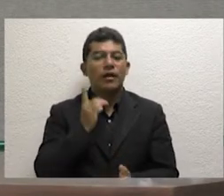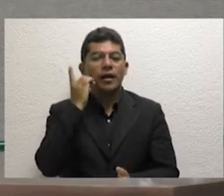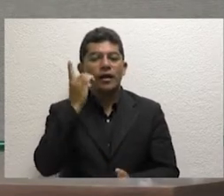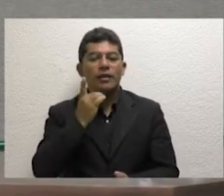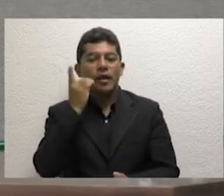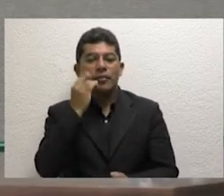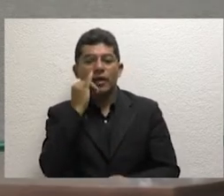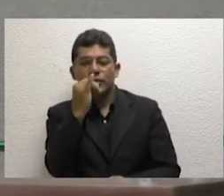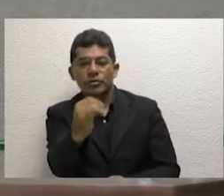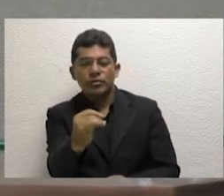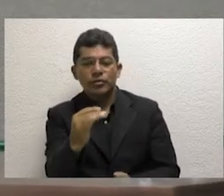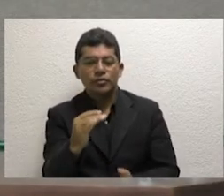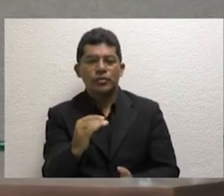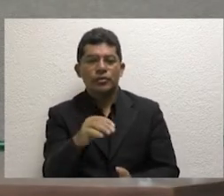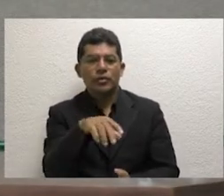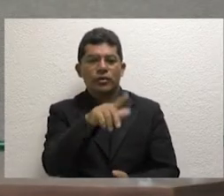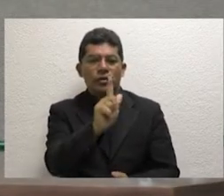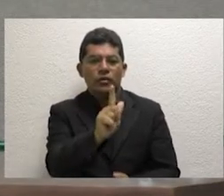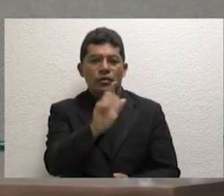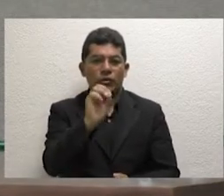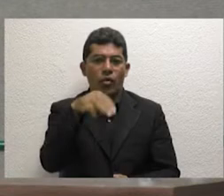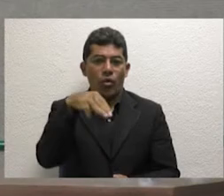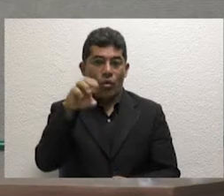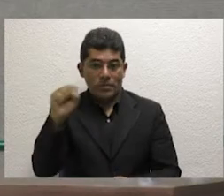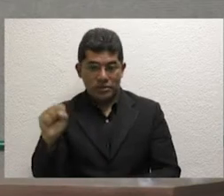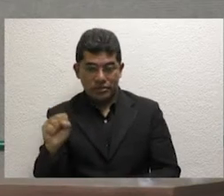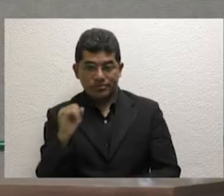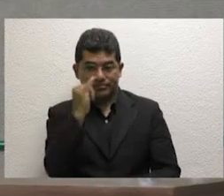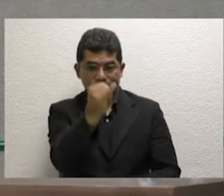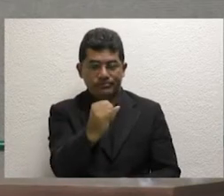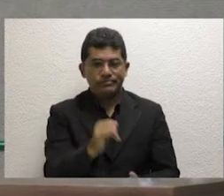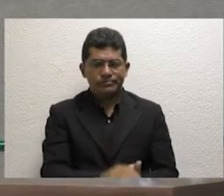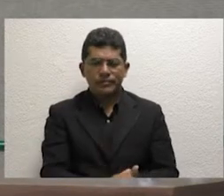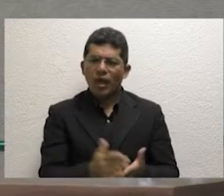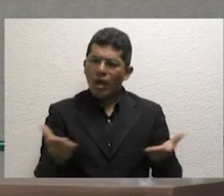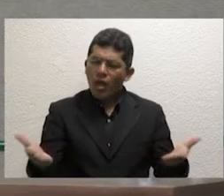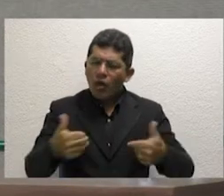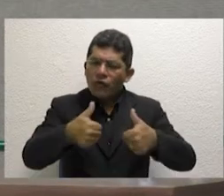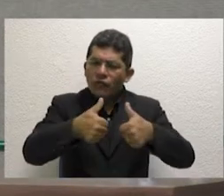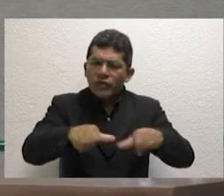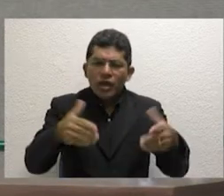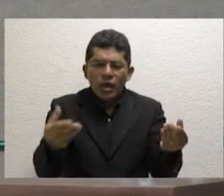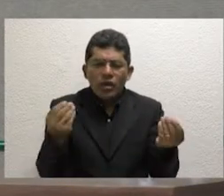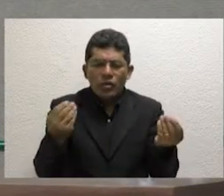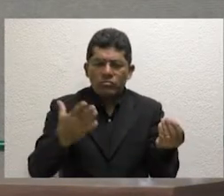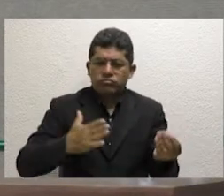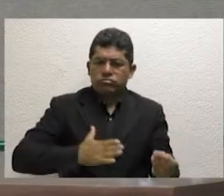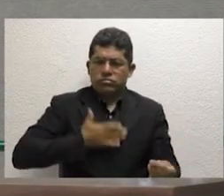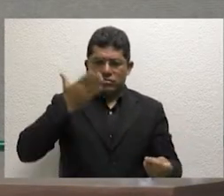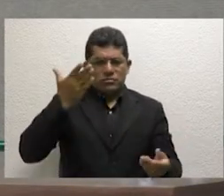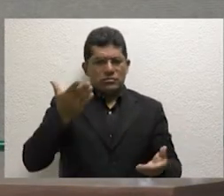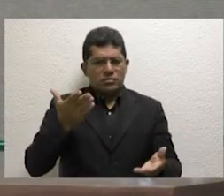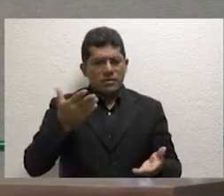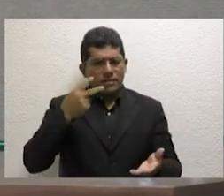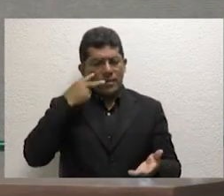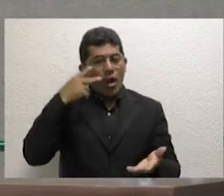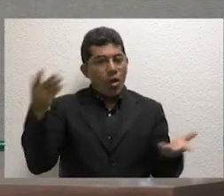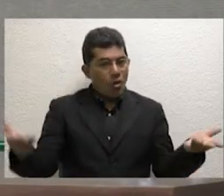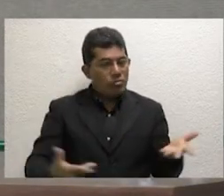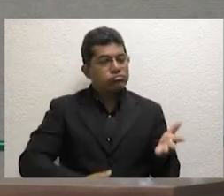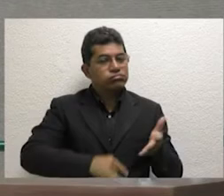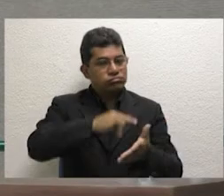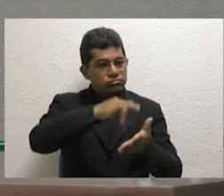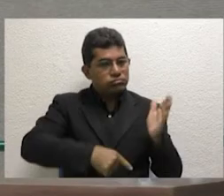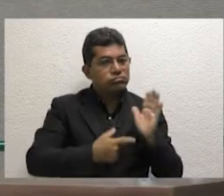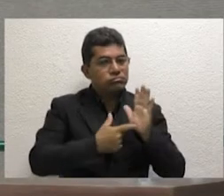doutor Gomes, fiquei assustado, estou trazendo hoje em